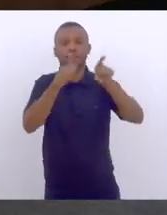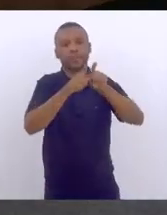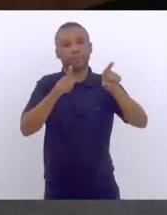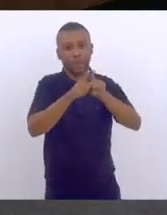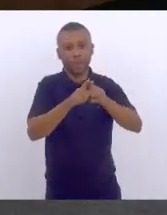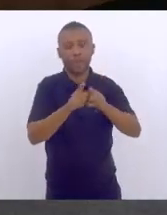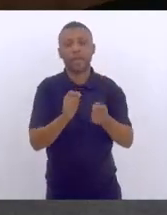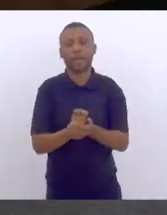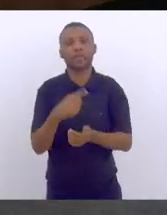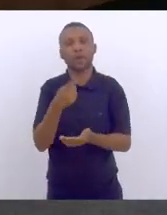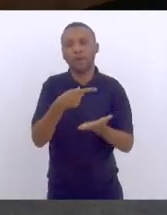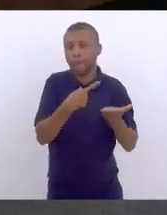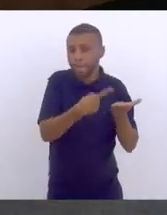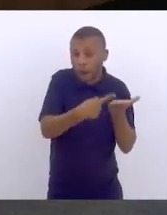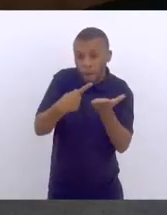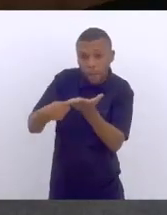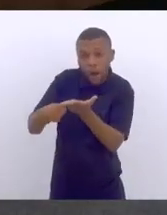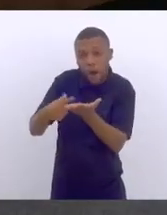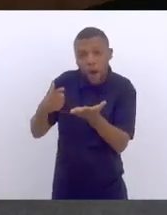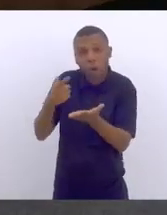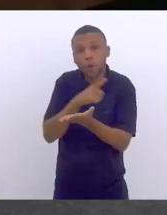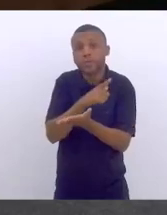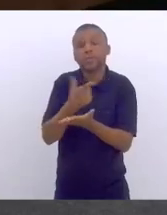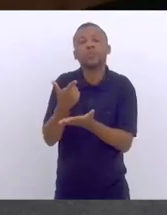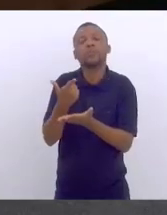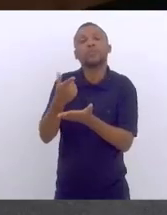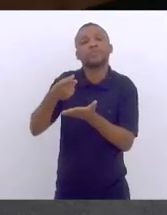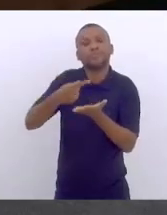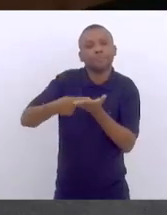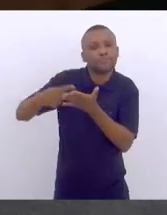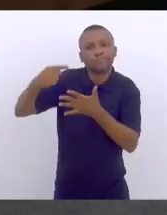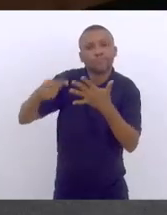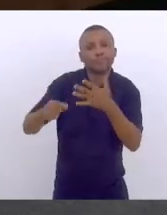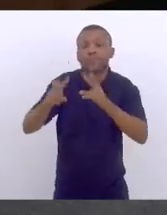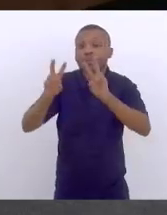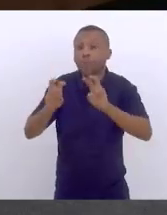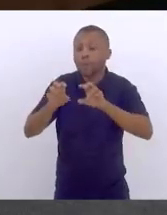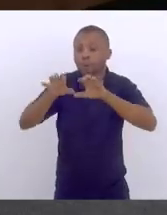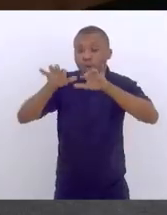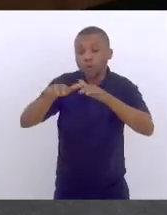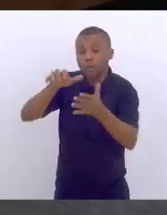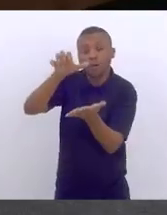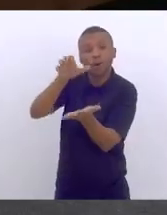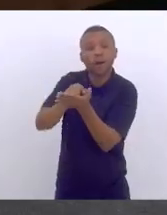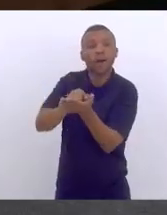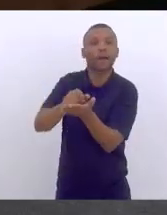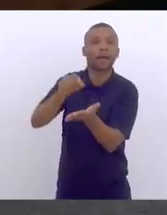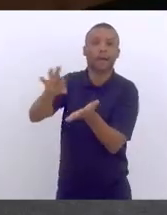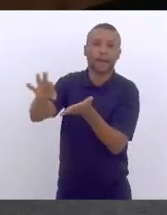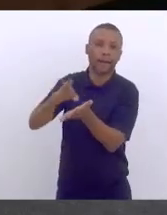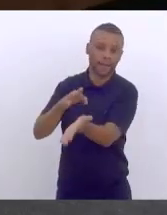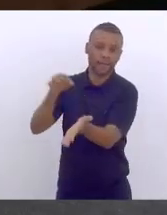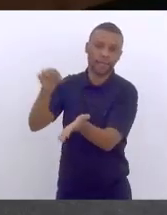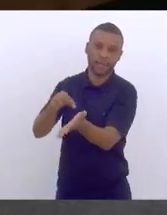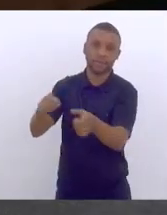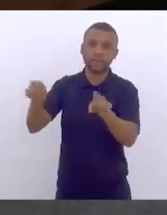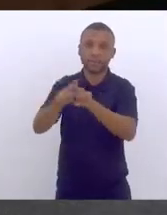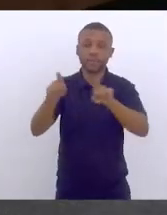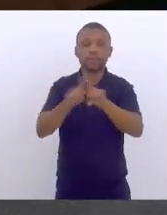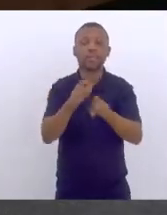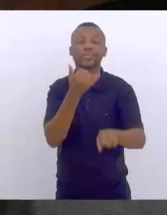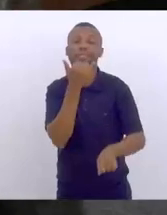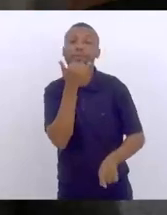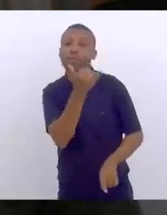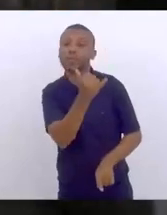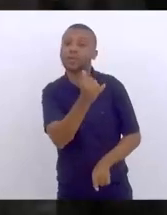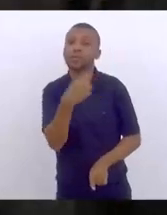nós acertamos a questão do cadastro e a questão da anistia. E é claro que vamos acompanhar de perto